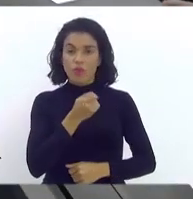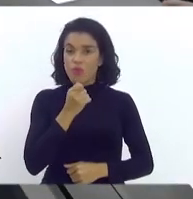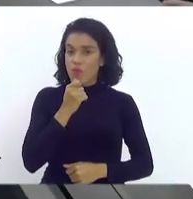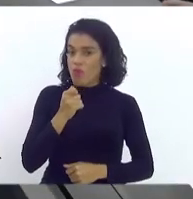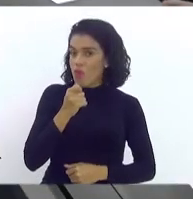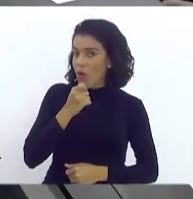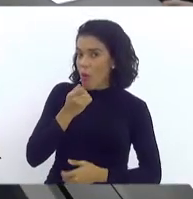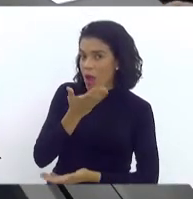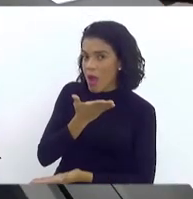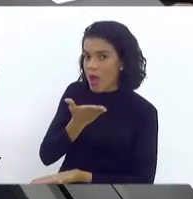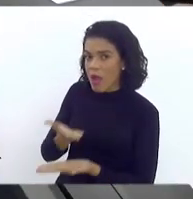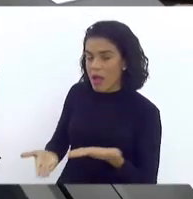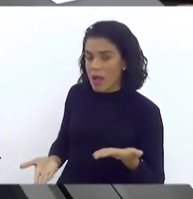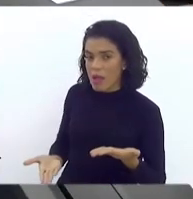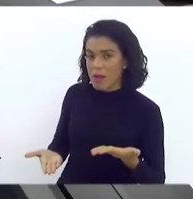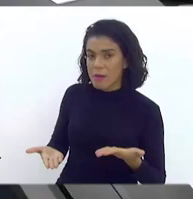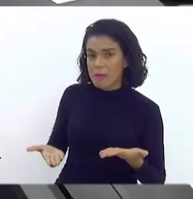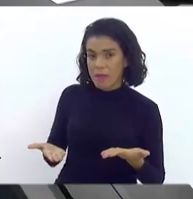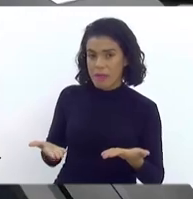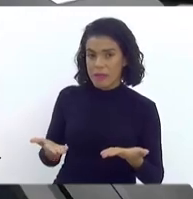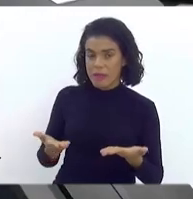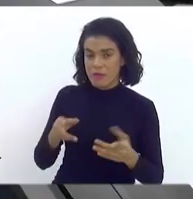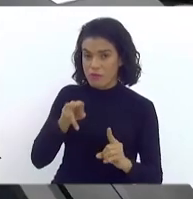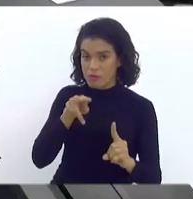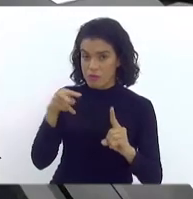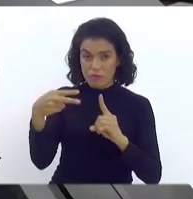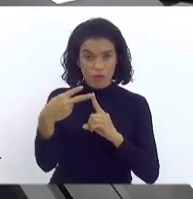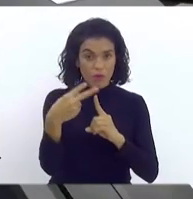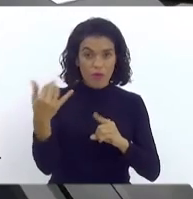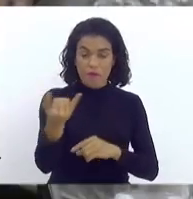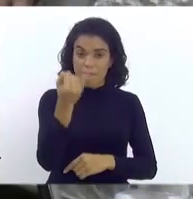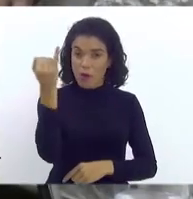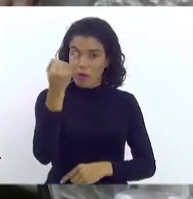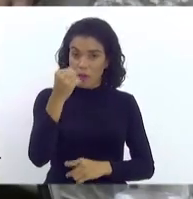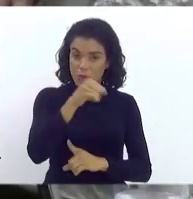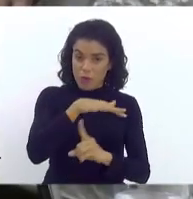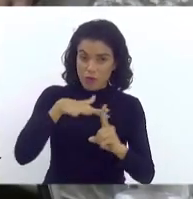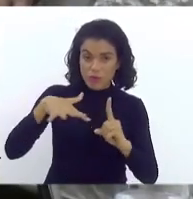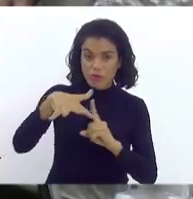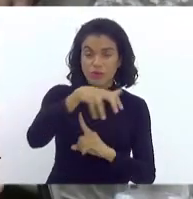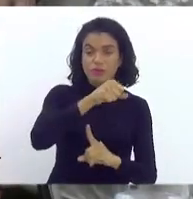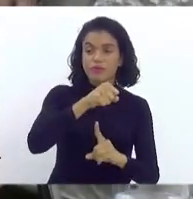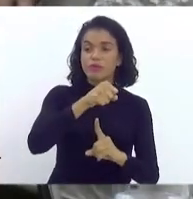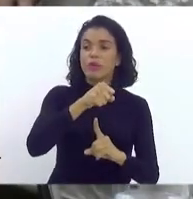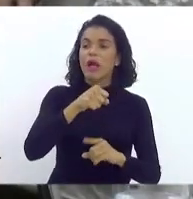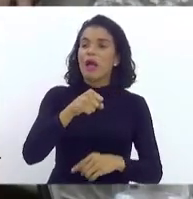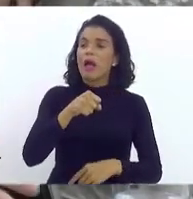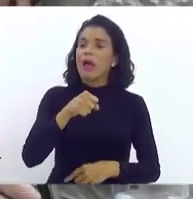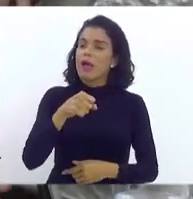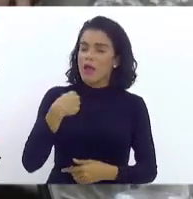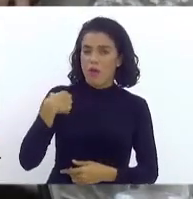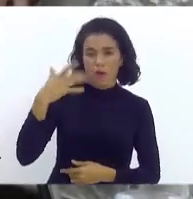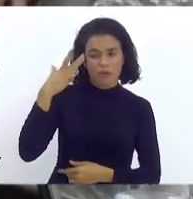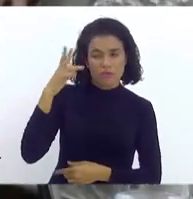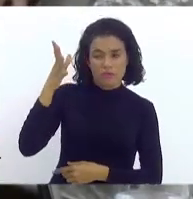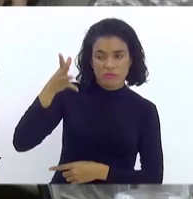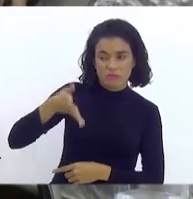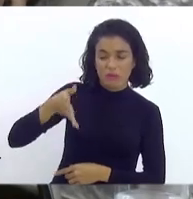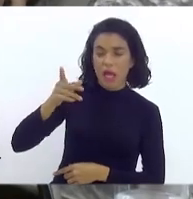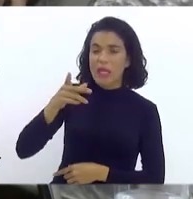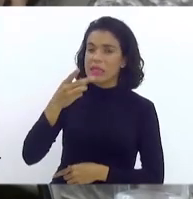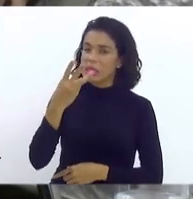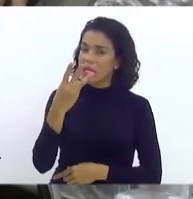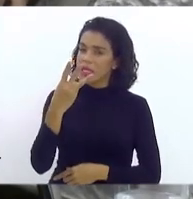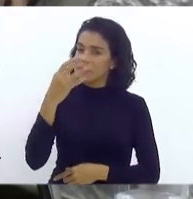perda, enfim, do ponto de vista relevante para o meio ambiente, a senhora tem, eu presumo que a senhora saiba que esses